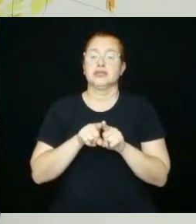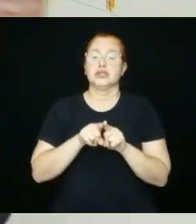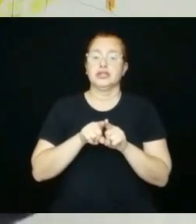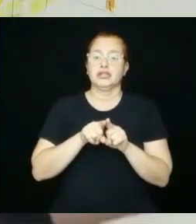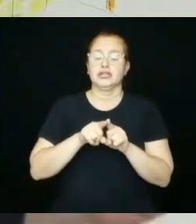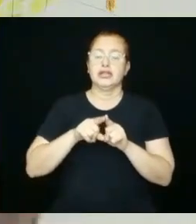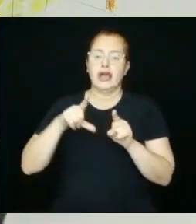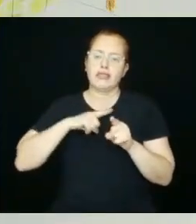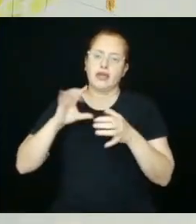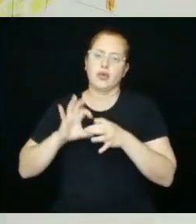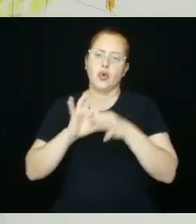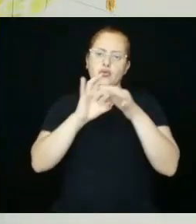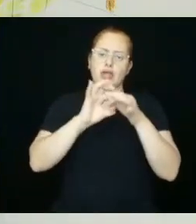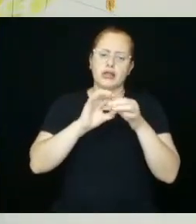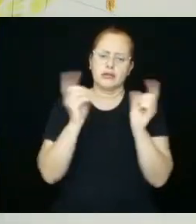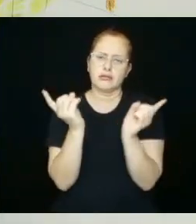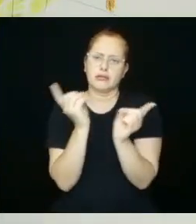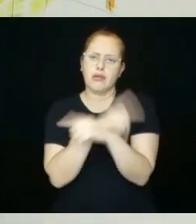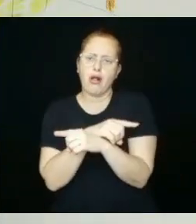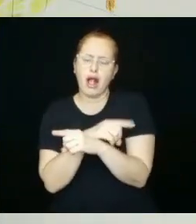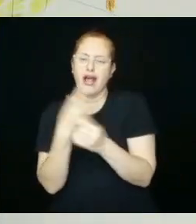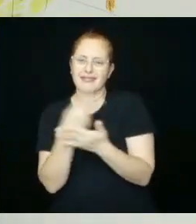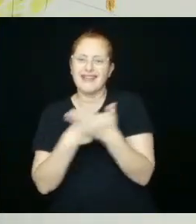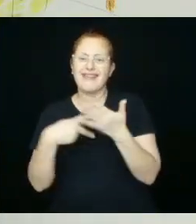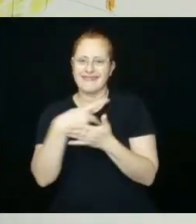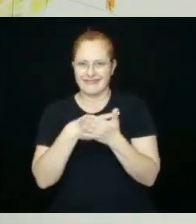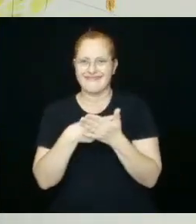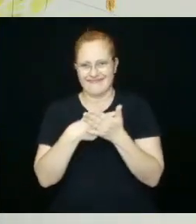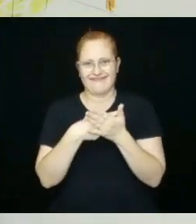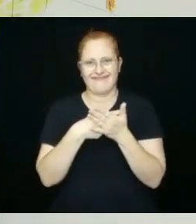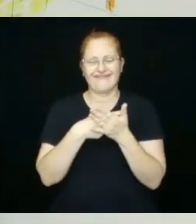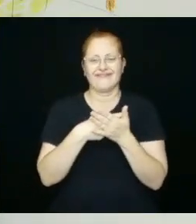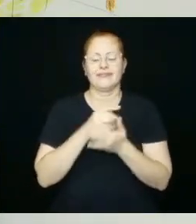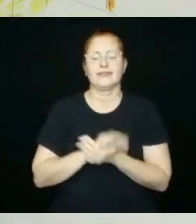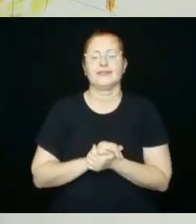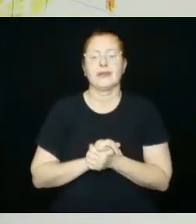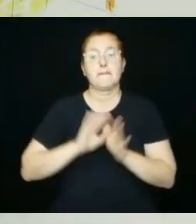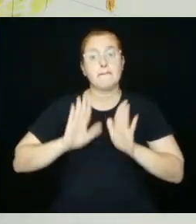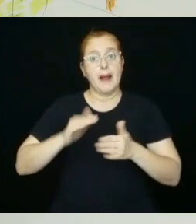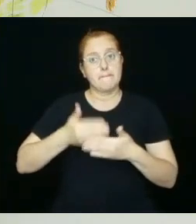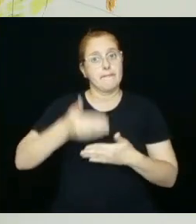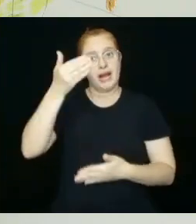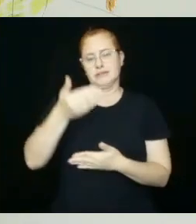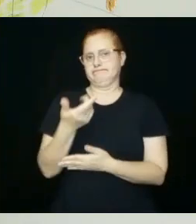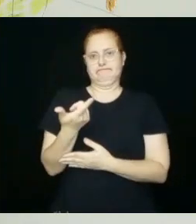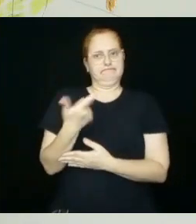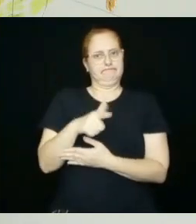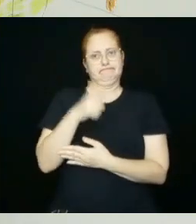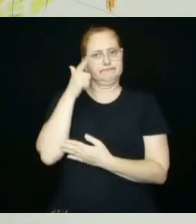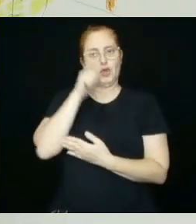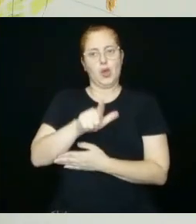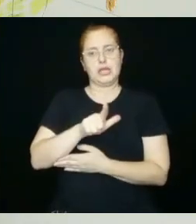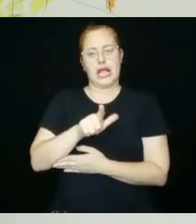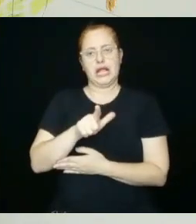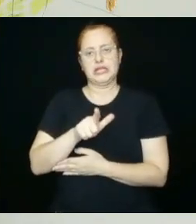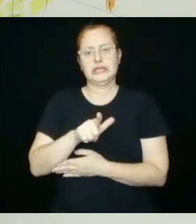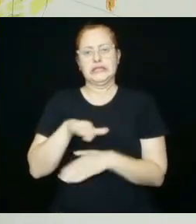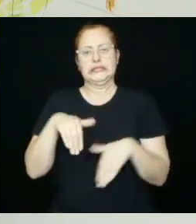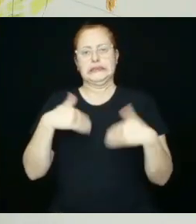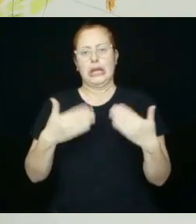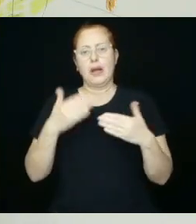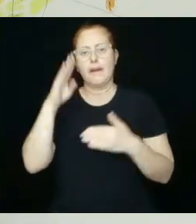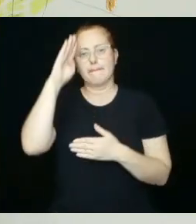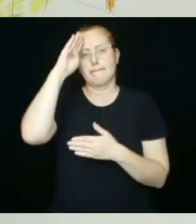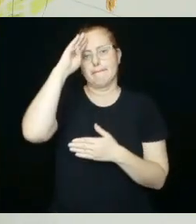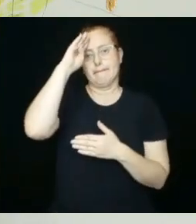do contexto ali, botar em outro lugar o desenho pronto, fisicamente. O desenho, né? Na parede não tem isso, né? E aí eu acho que